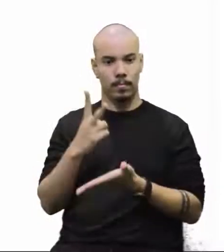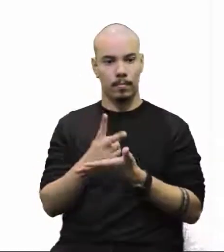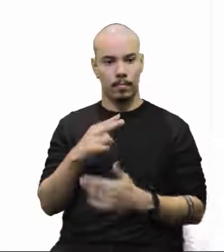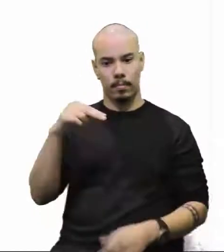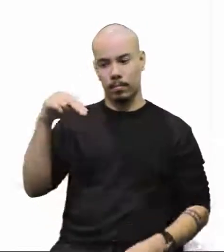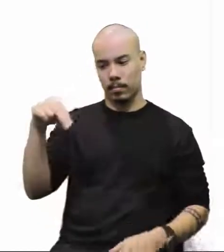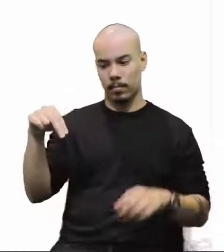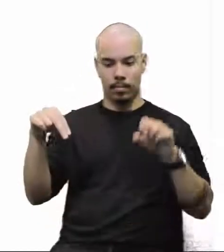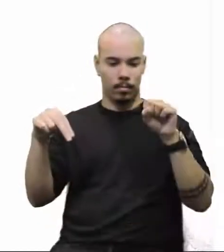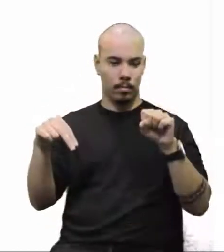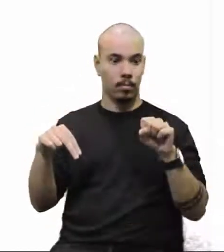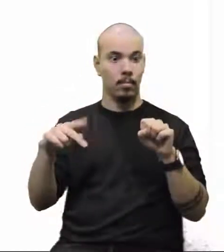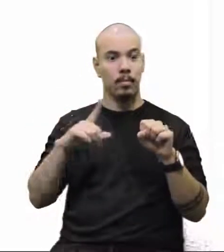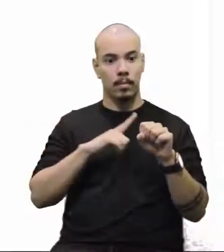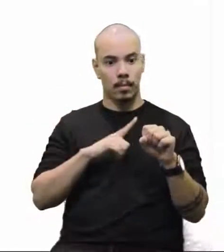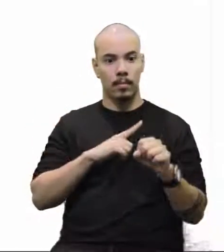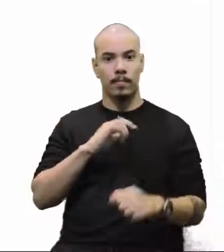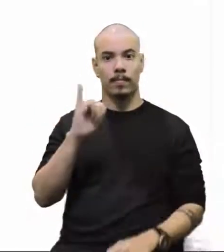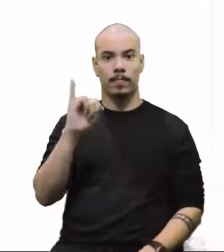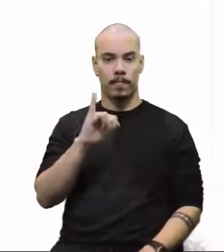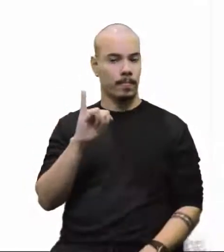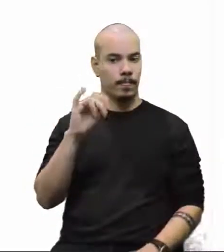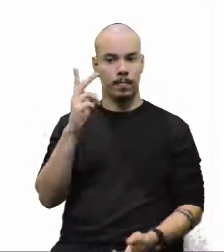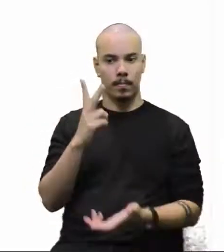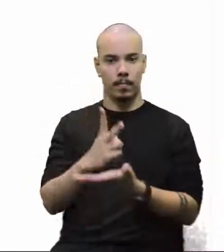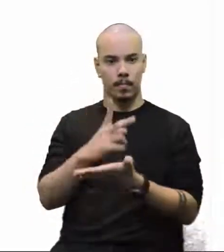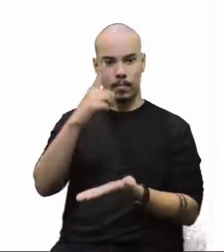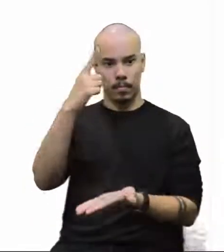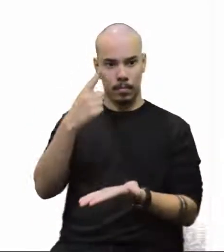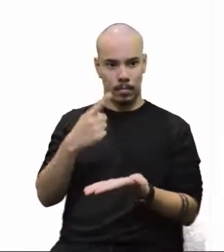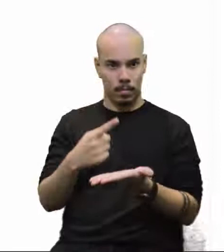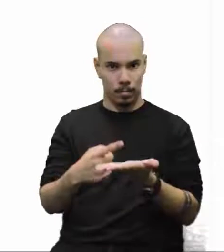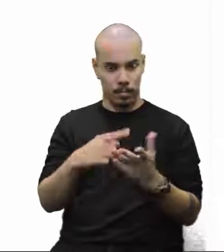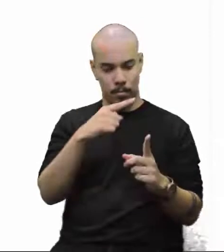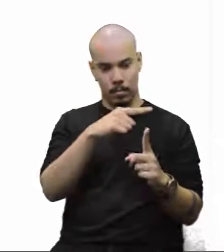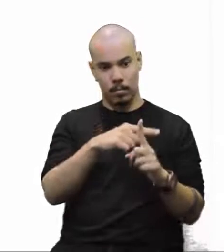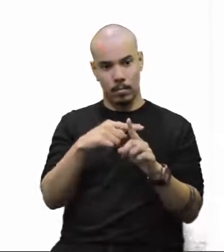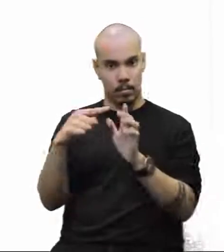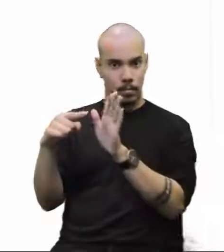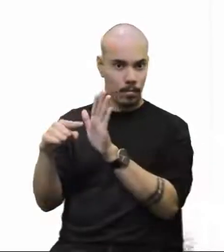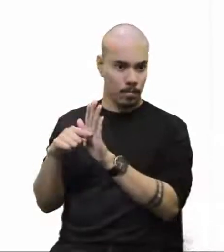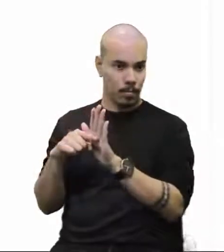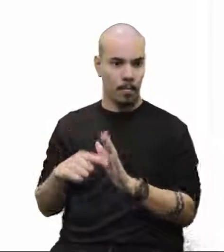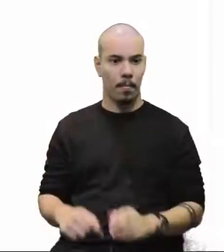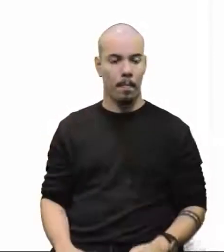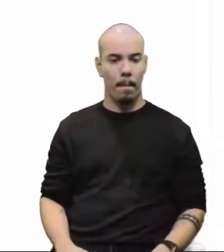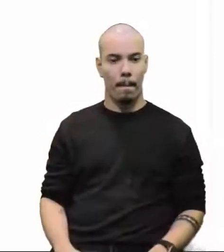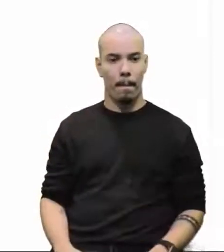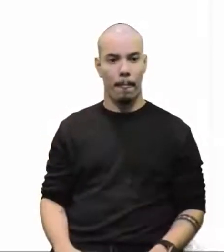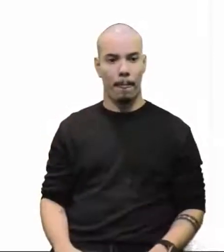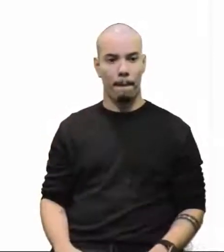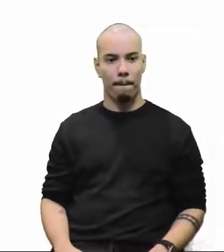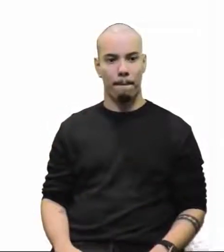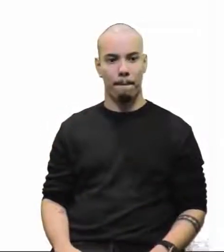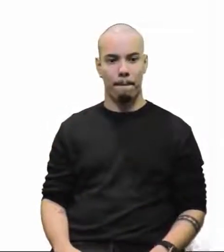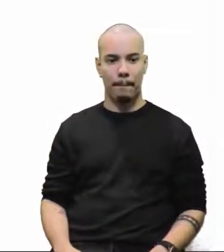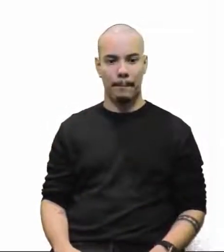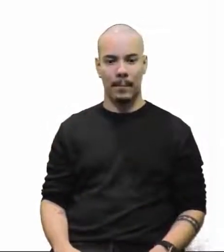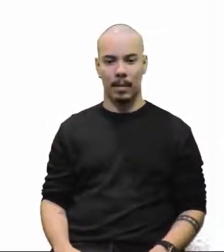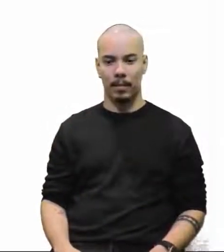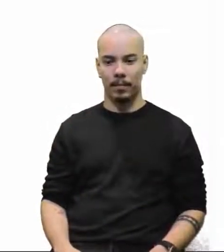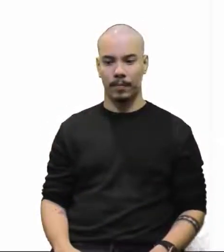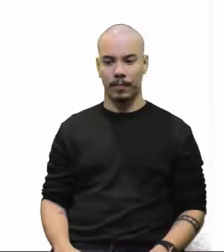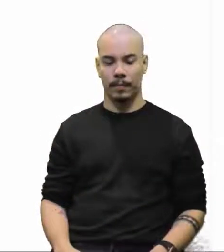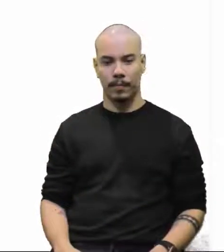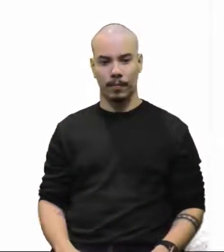sul, corrente convencional do positivo para o negativo e a força magnética na direção